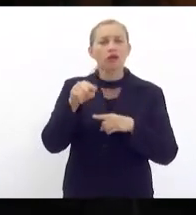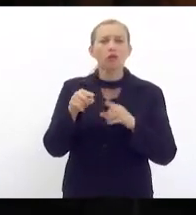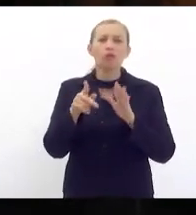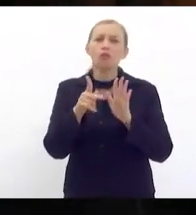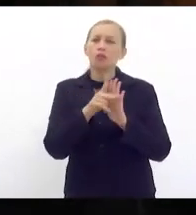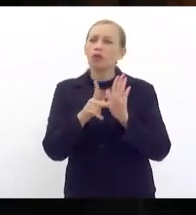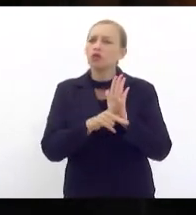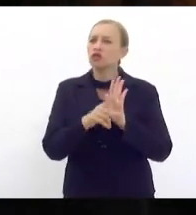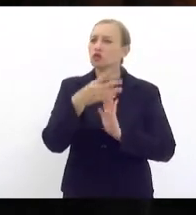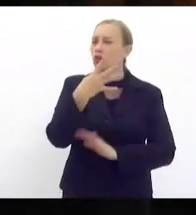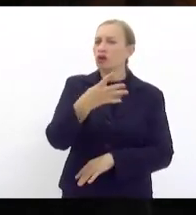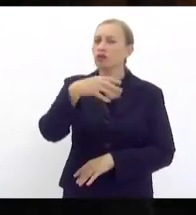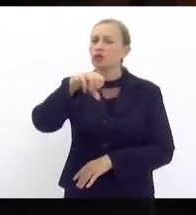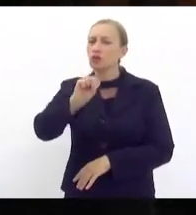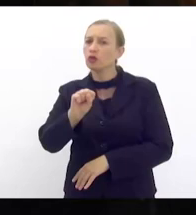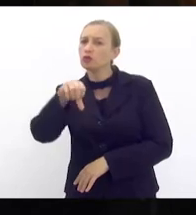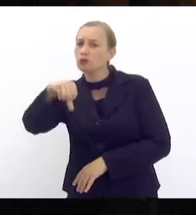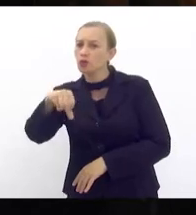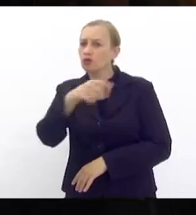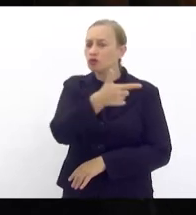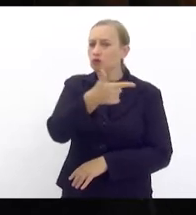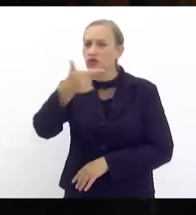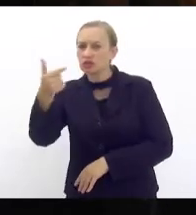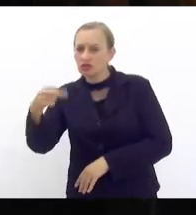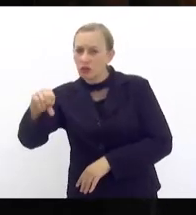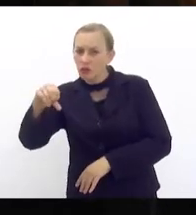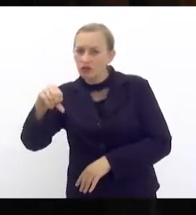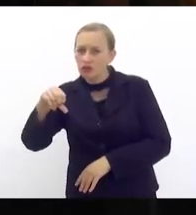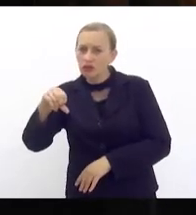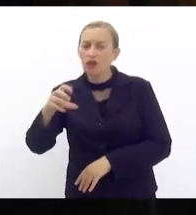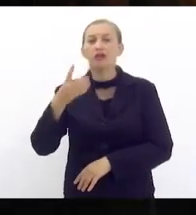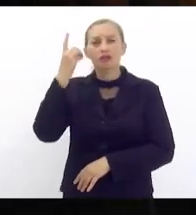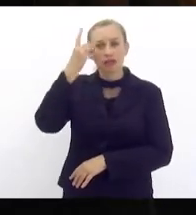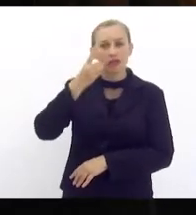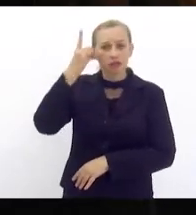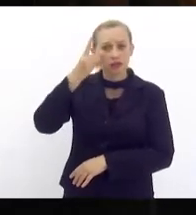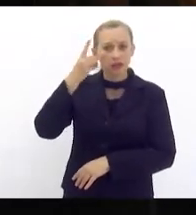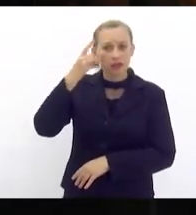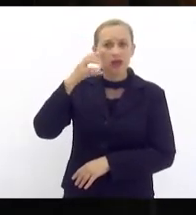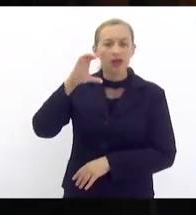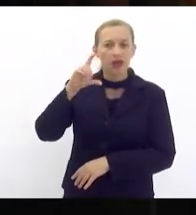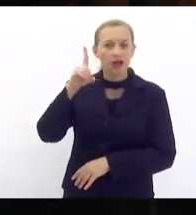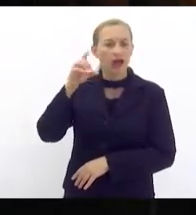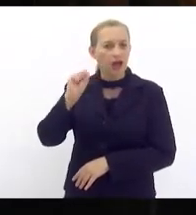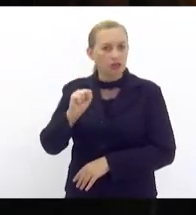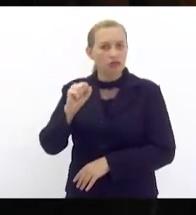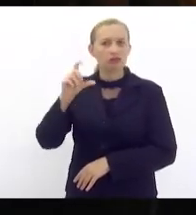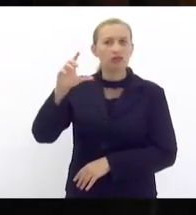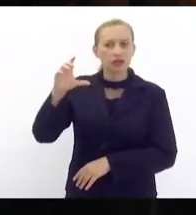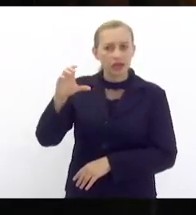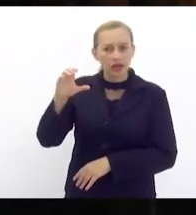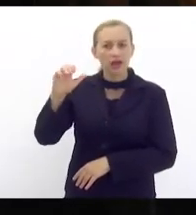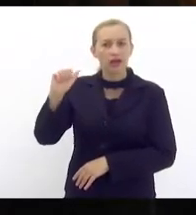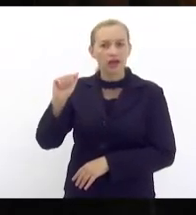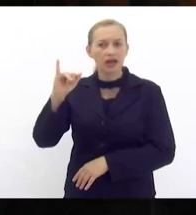de lei 489 de 2019 de autoria do deputado Carlos Caiado que cria o índice de